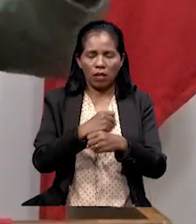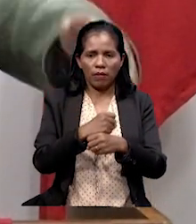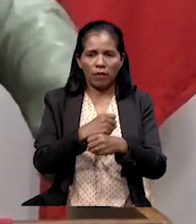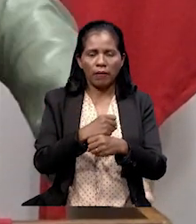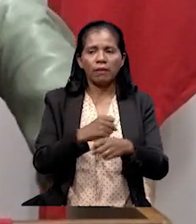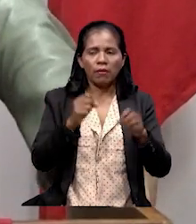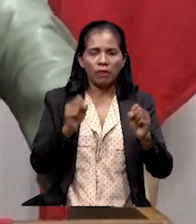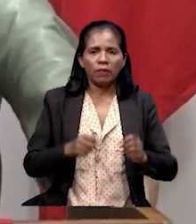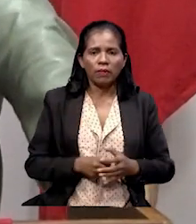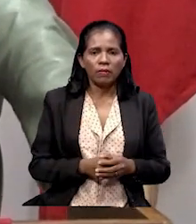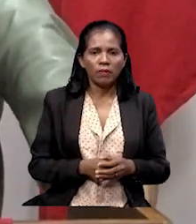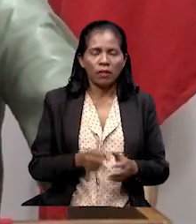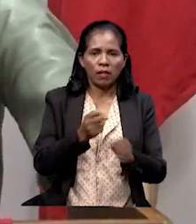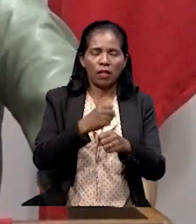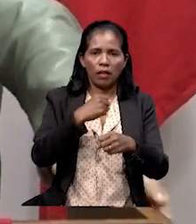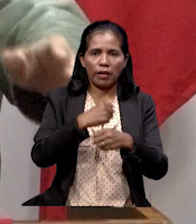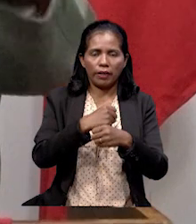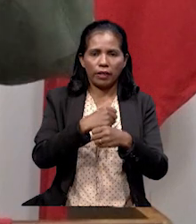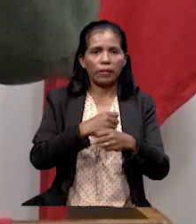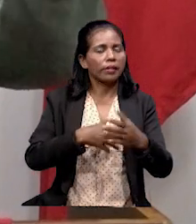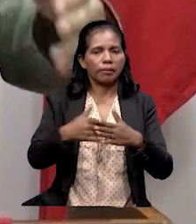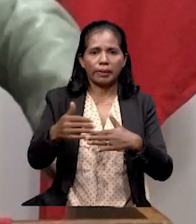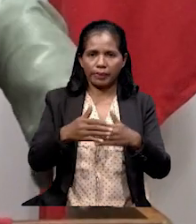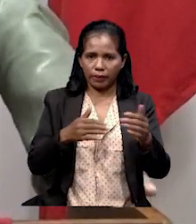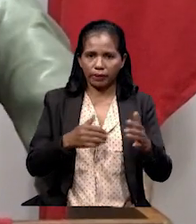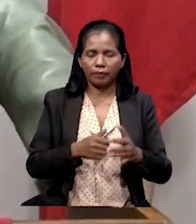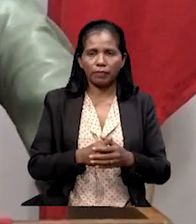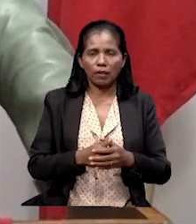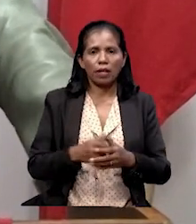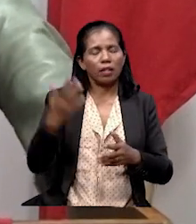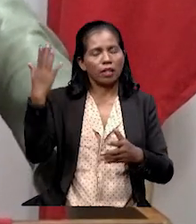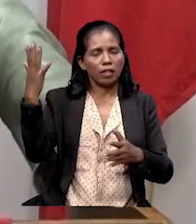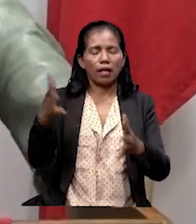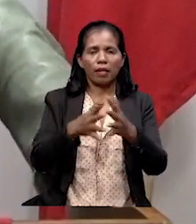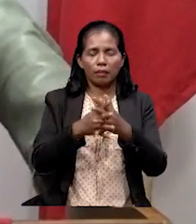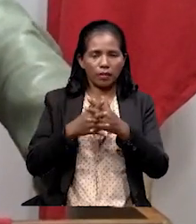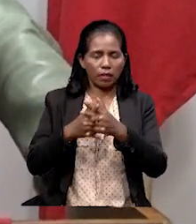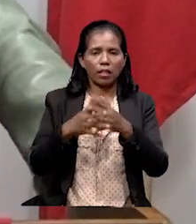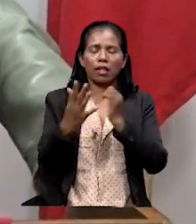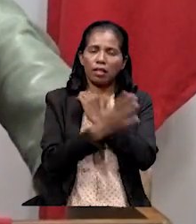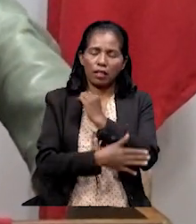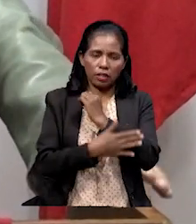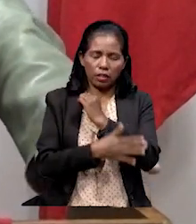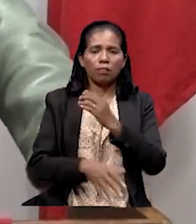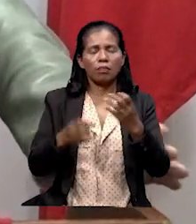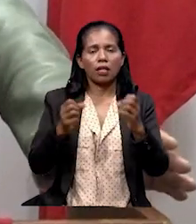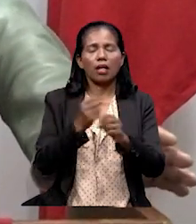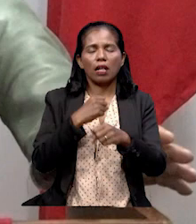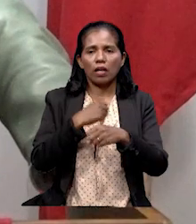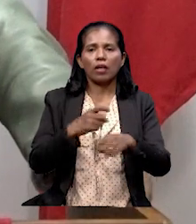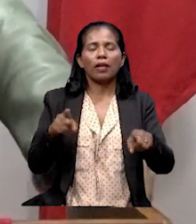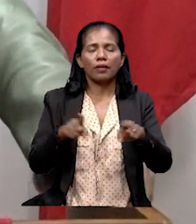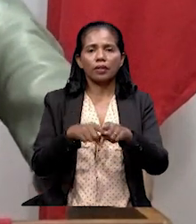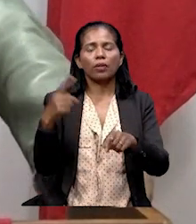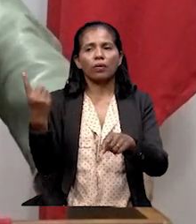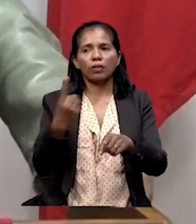bela halo a massa bye bye né e Estados Unidos da América vai barbar que halo postal né só de basira